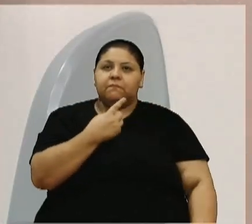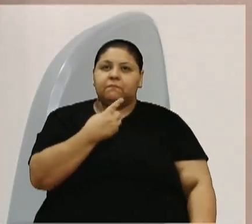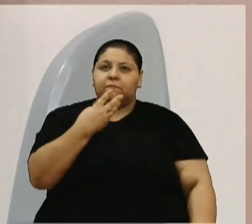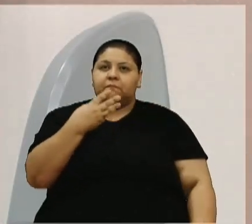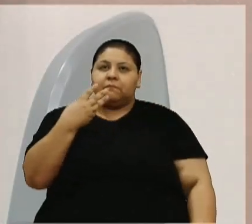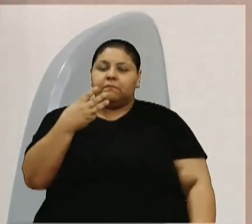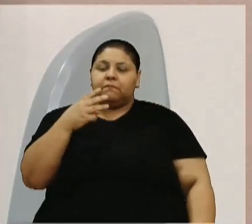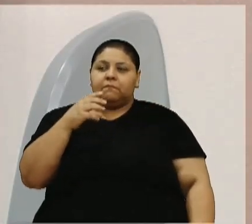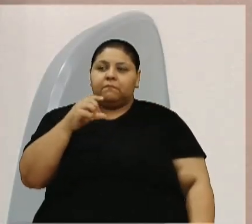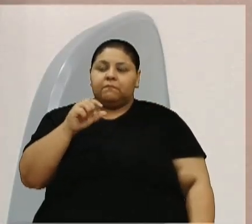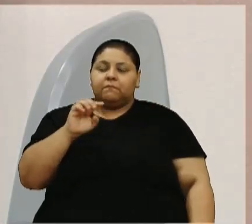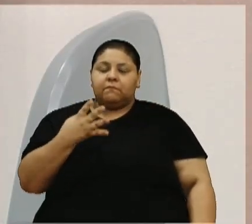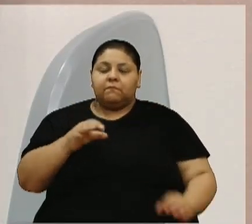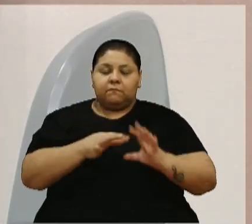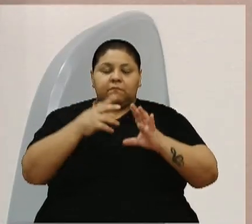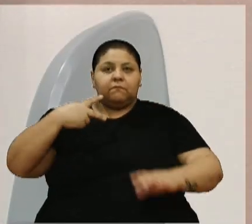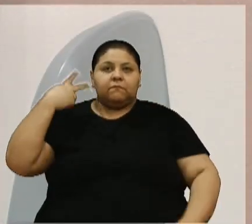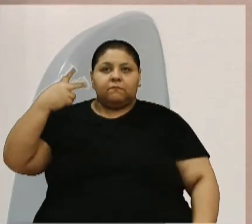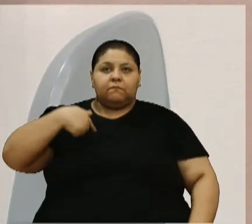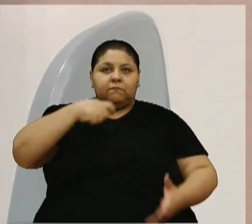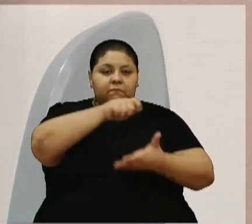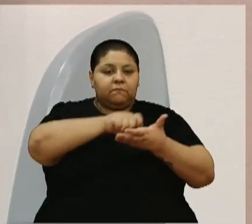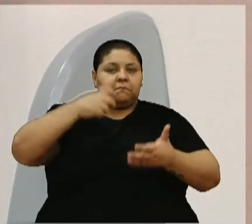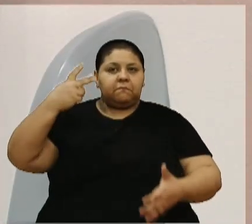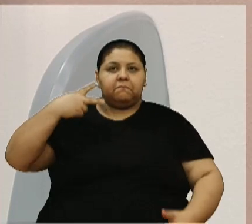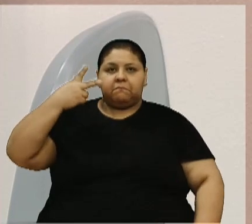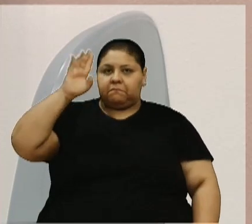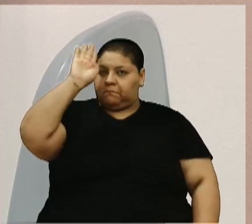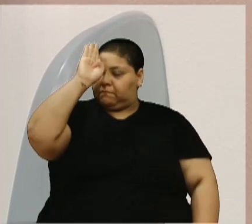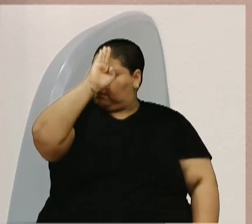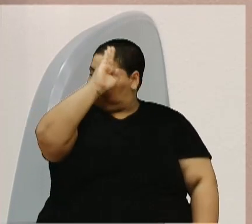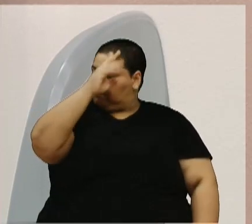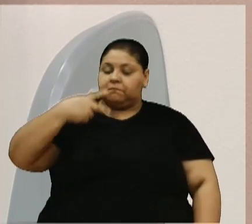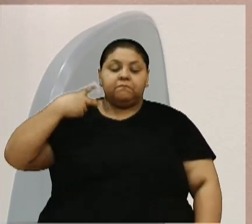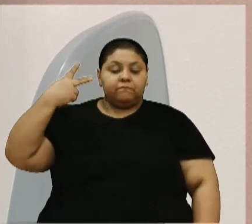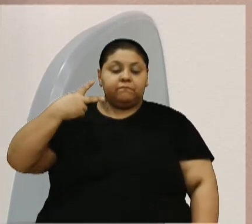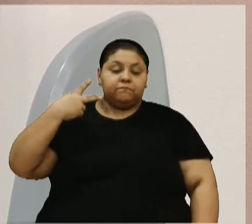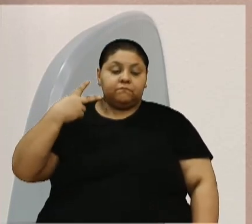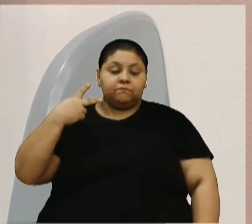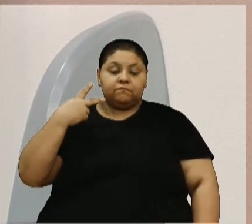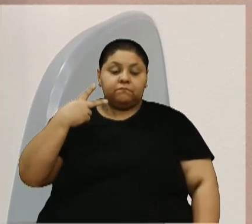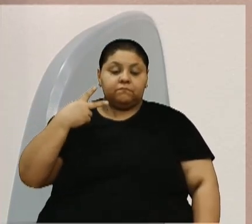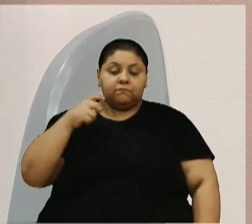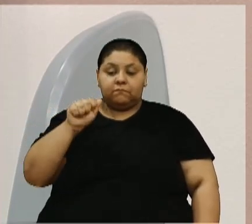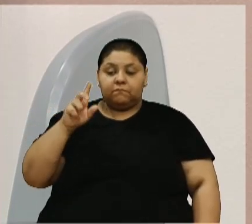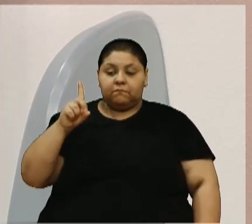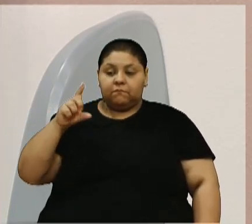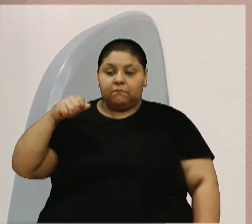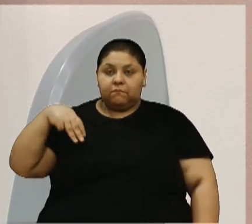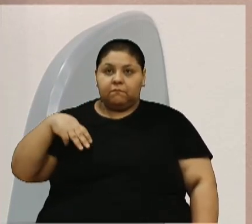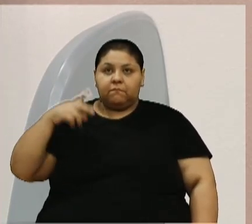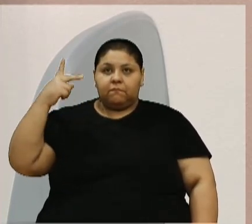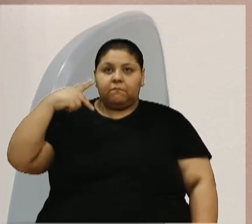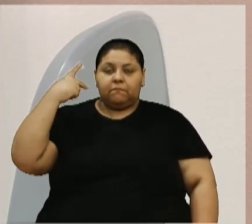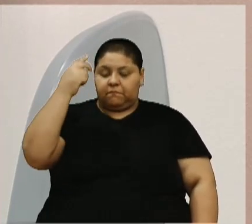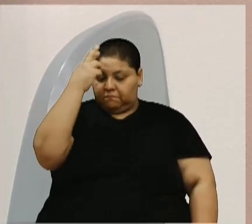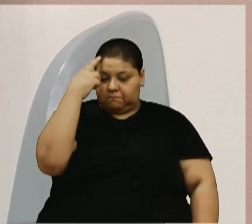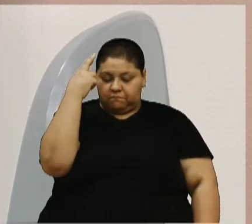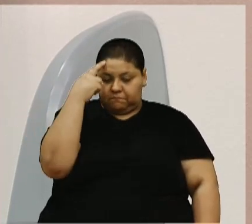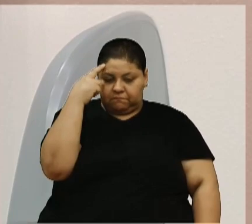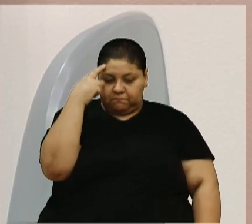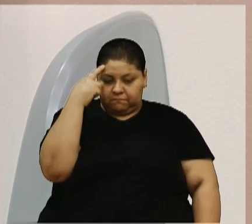política. Bem assinado por mim, presidente e relator Adriano Bressan, vereador Adam Heck, vereador Rafael Malcorra Bueno,